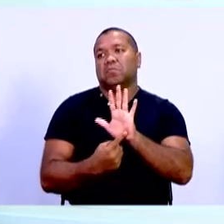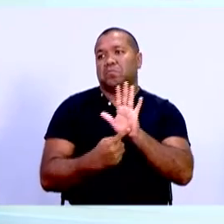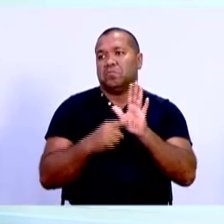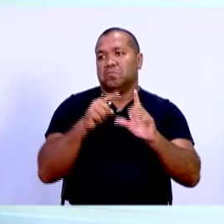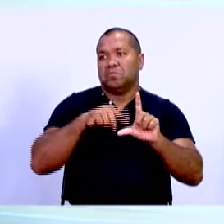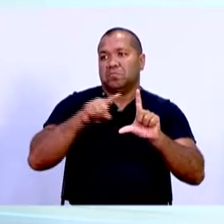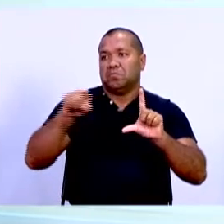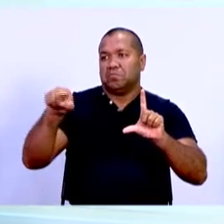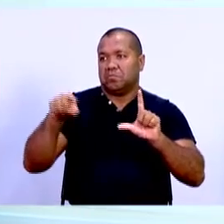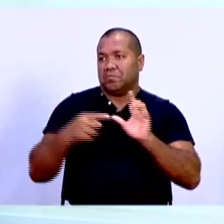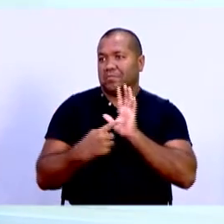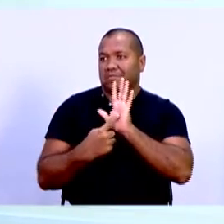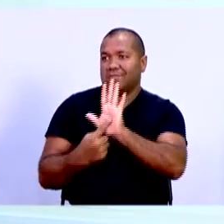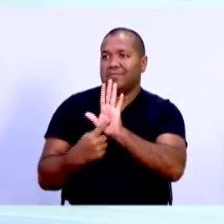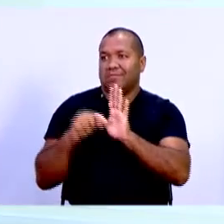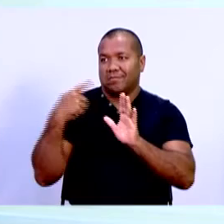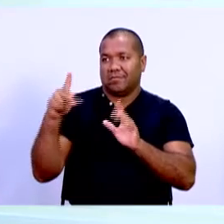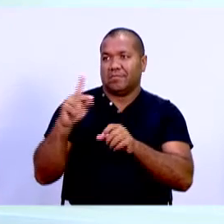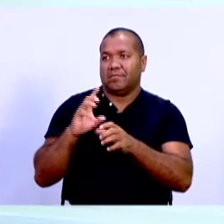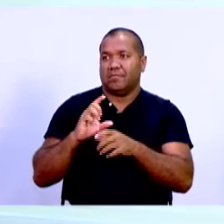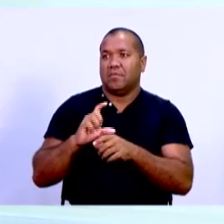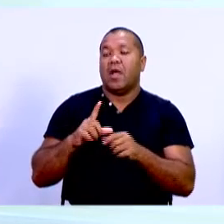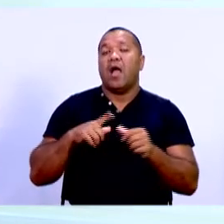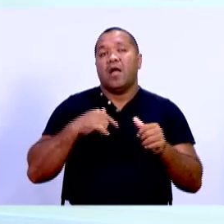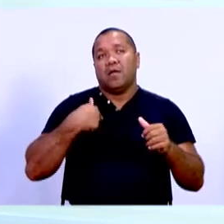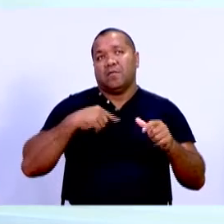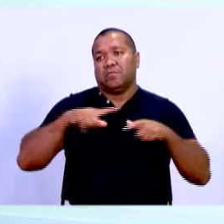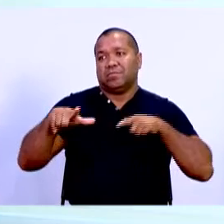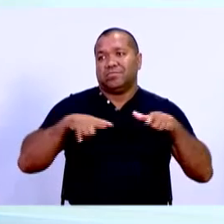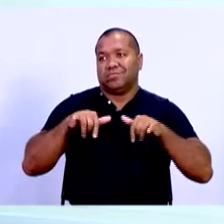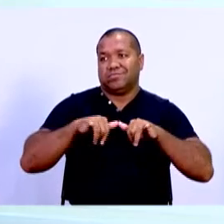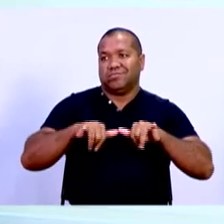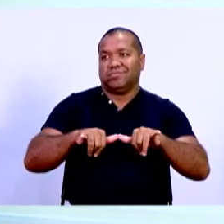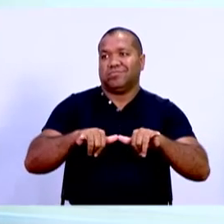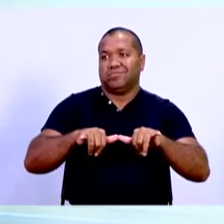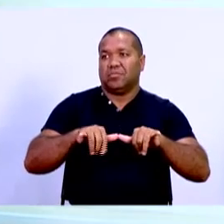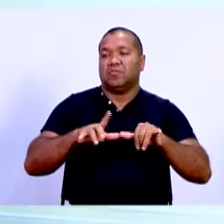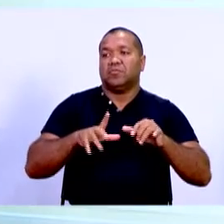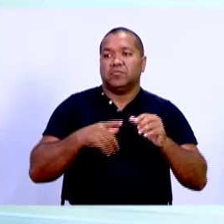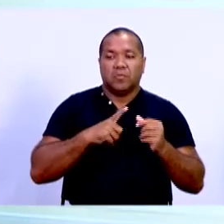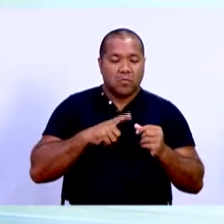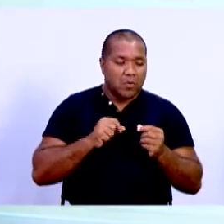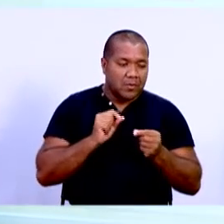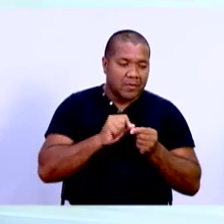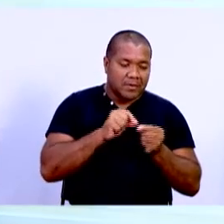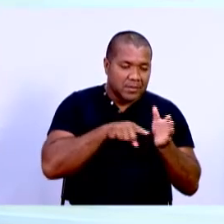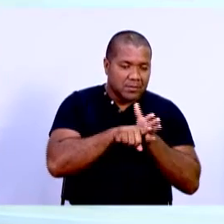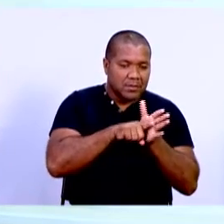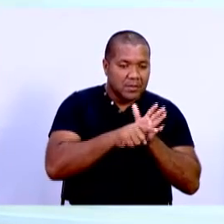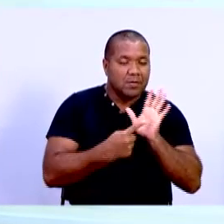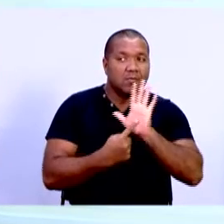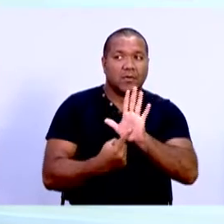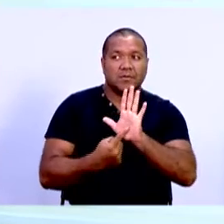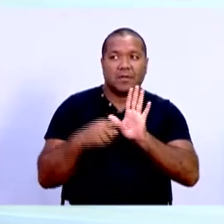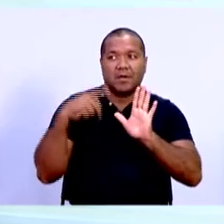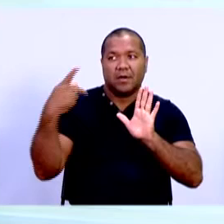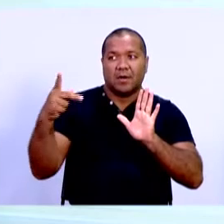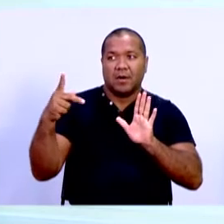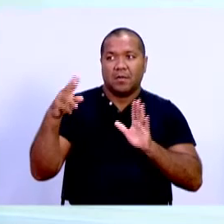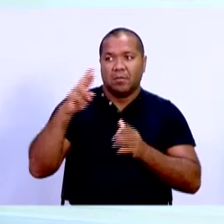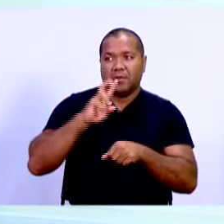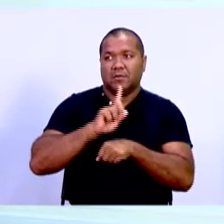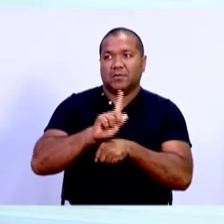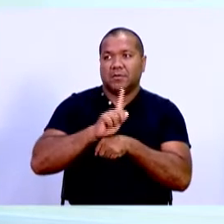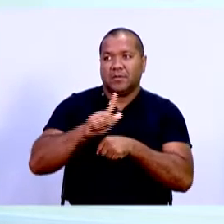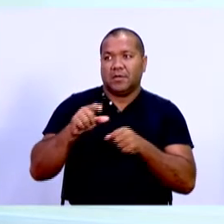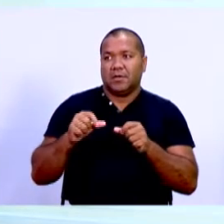supermercados, eu quero saber a evolução de vendas por ano. Então você pode coletar essas informações e apresentar esses dados para as